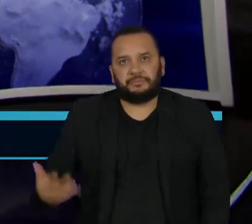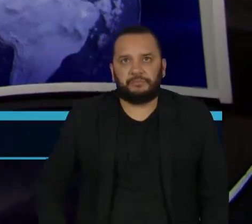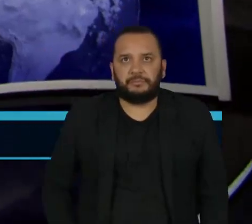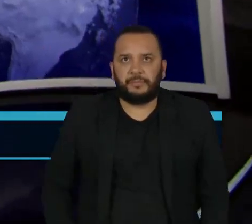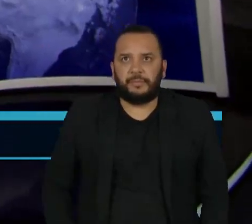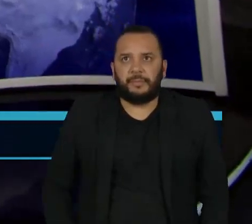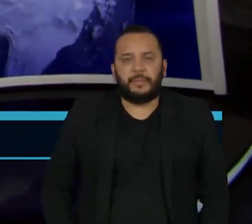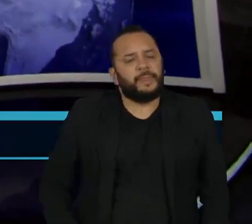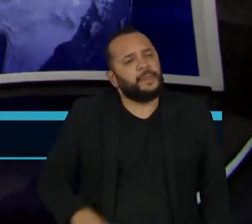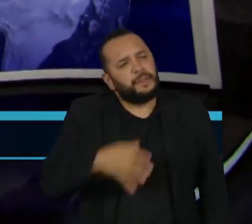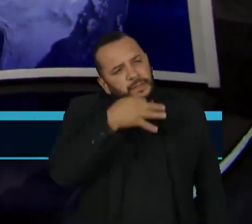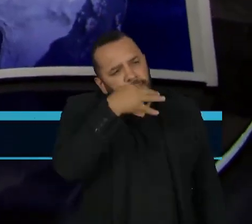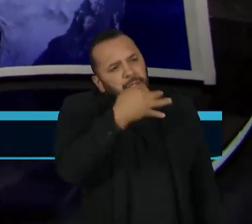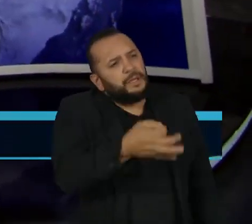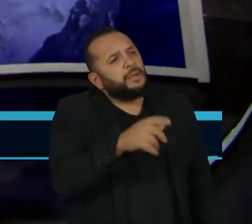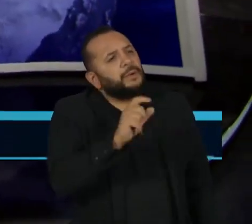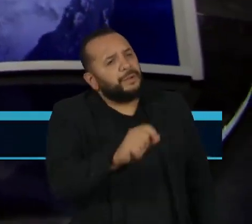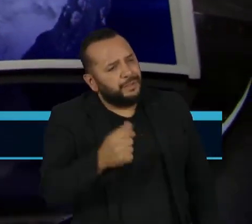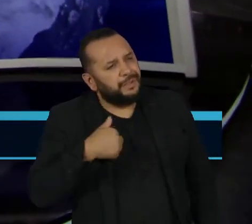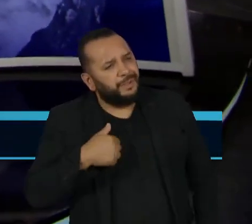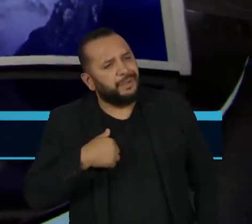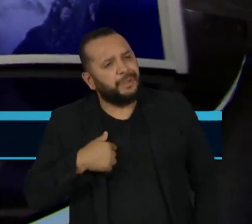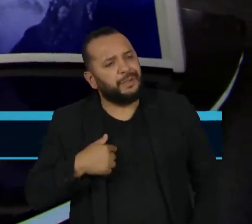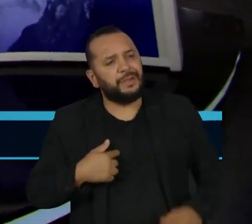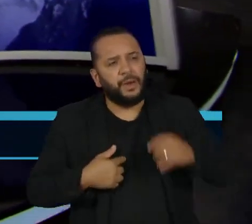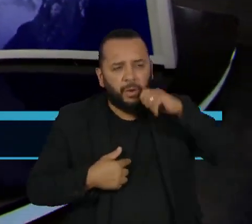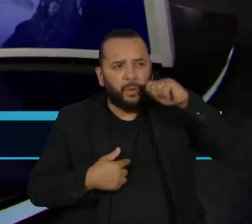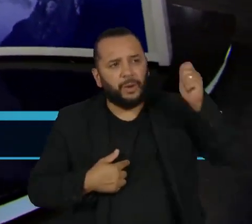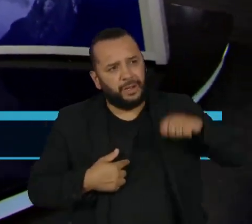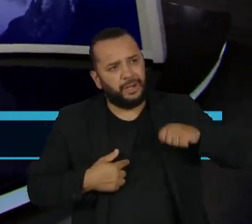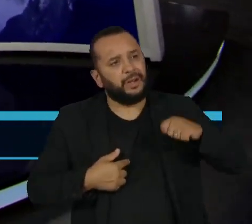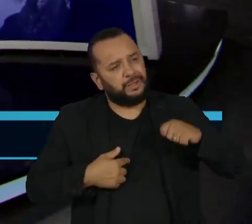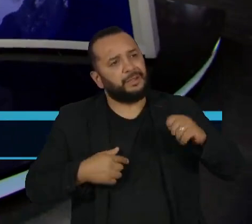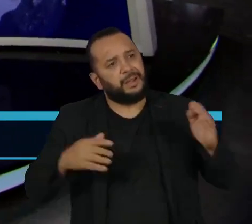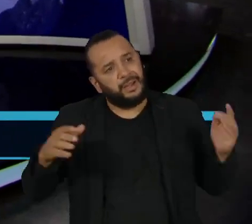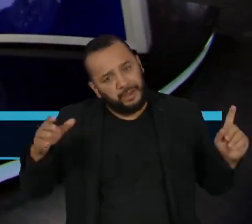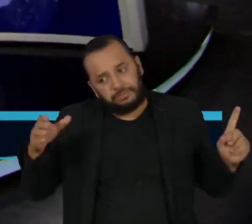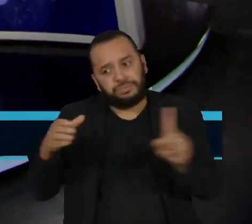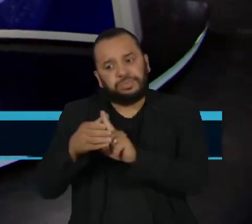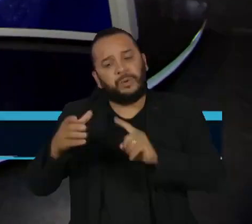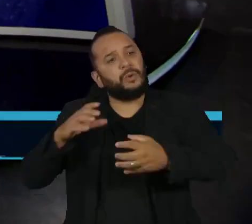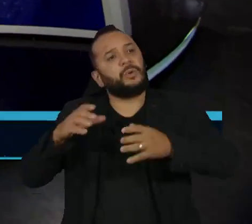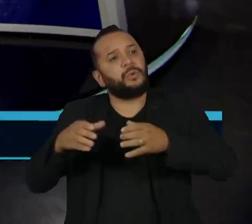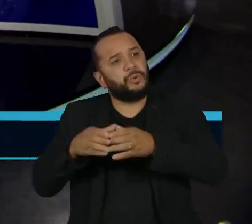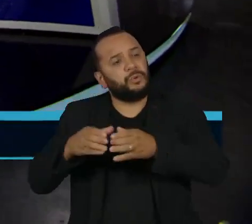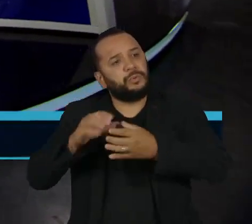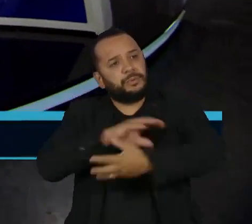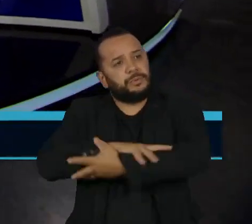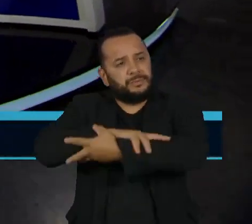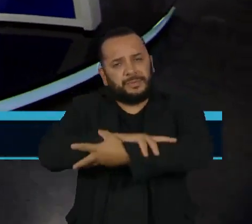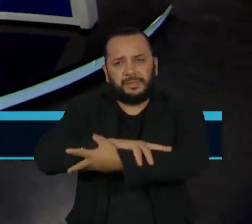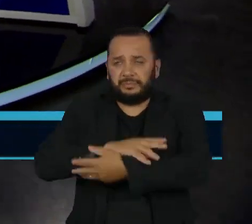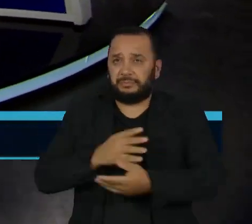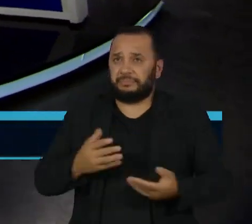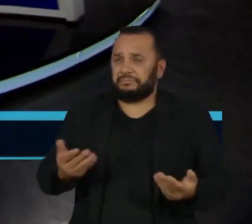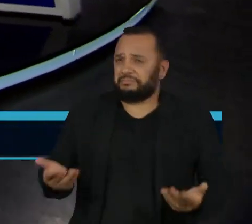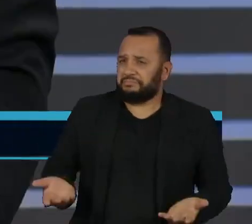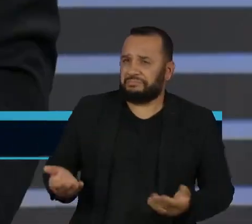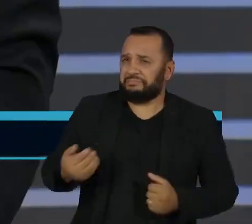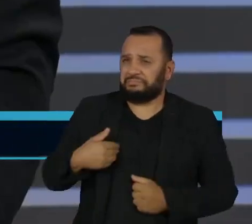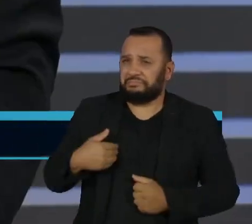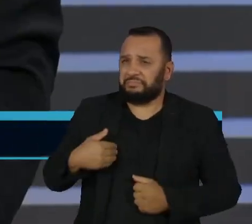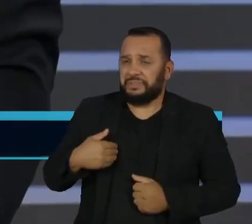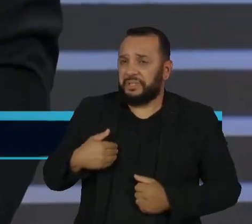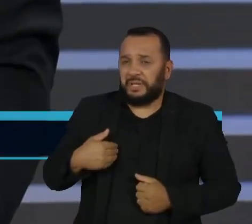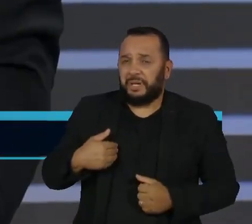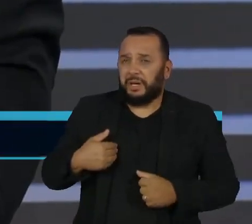Cortella, qual a sua opinião sobre a adesão da Ucrânia ao bloco europeu? Olha, a encrenca em relação à Ucrânia não é a União Europeia, se ela quiser entrar na